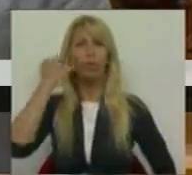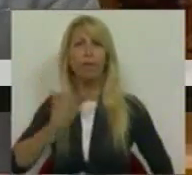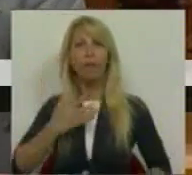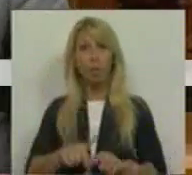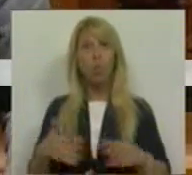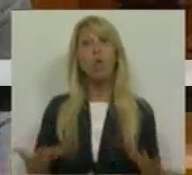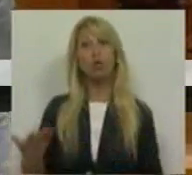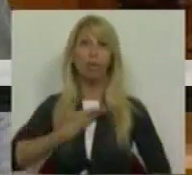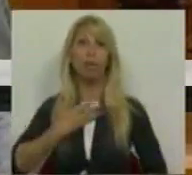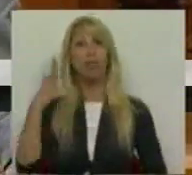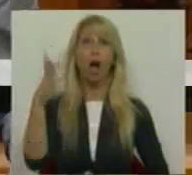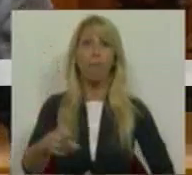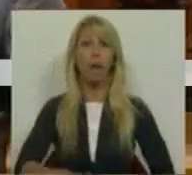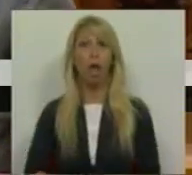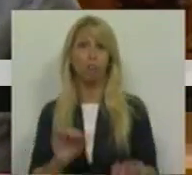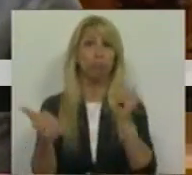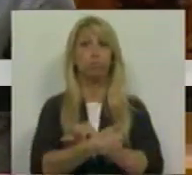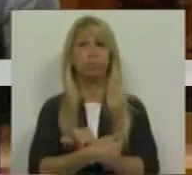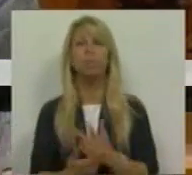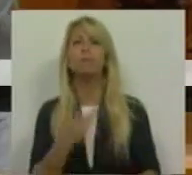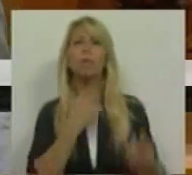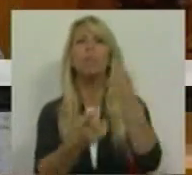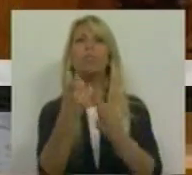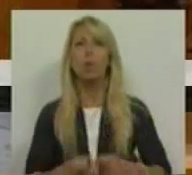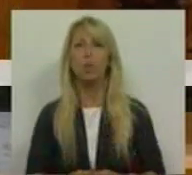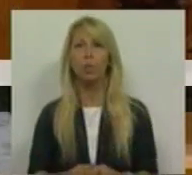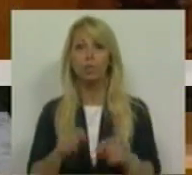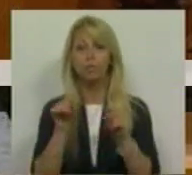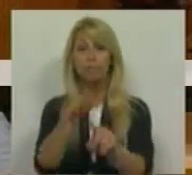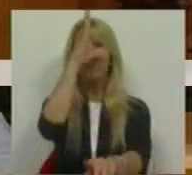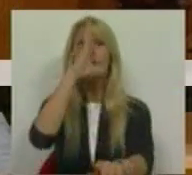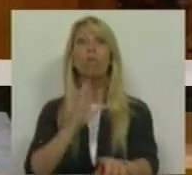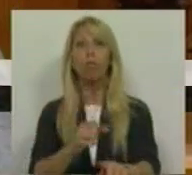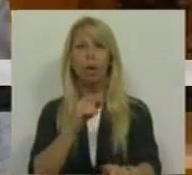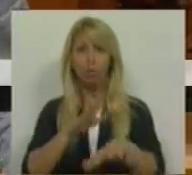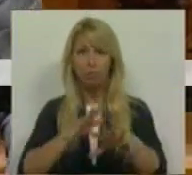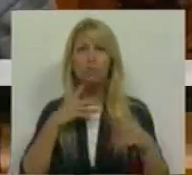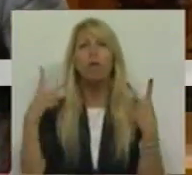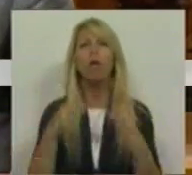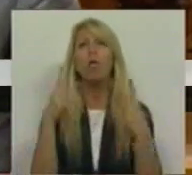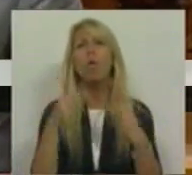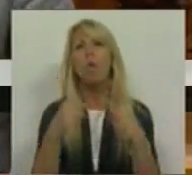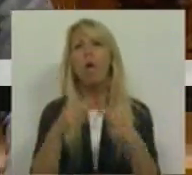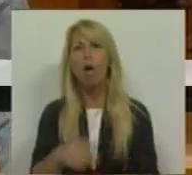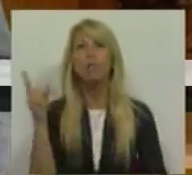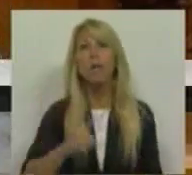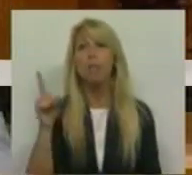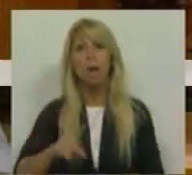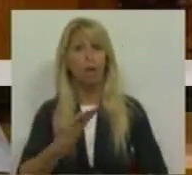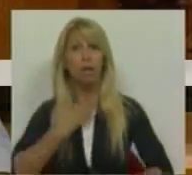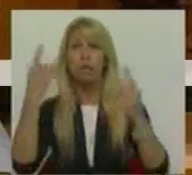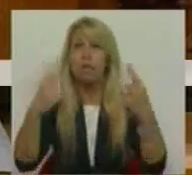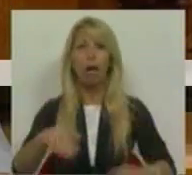é a dívida do amanhã. E eu pergunto, e este Governo, depois de todos os cortes, como tem a dívida? Depois de cortar